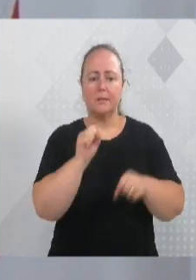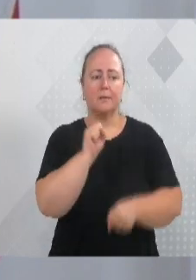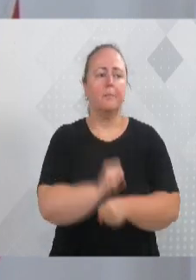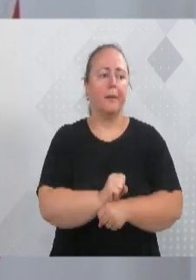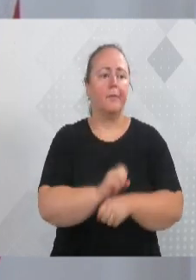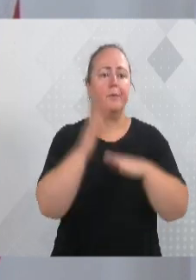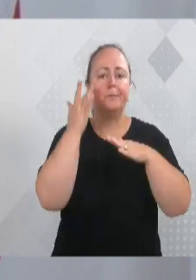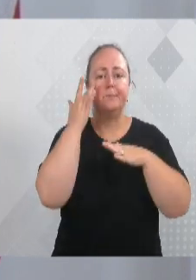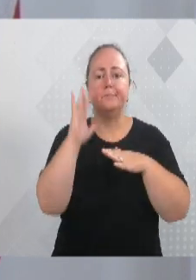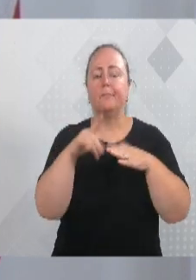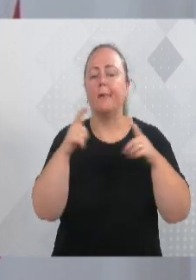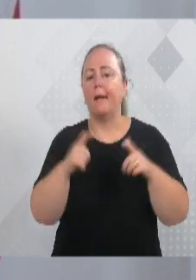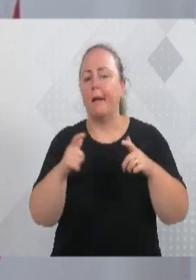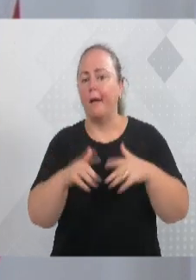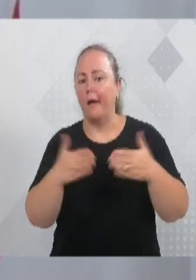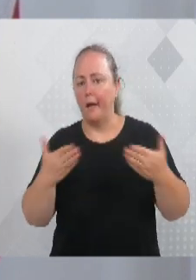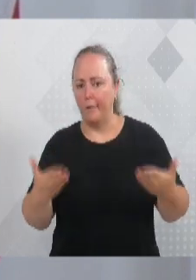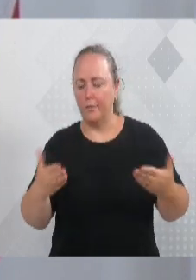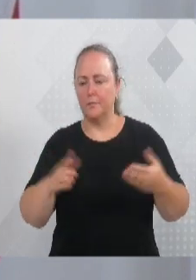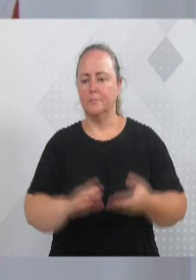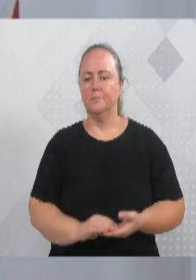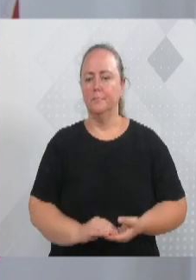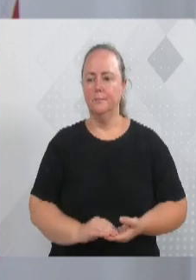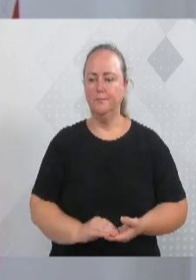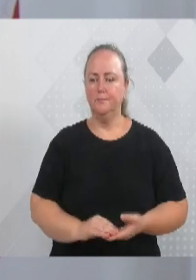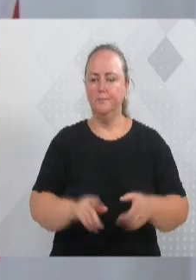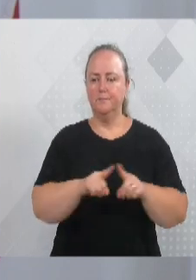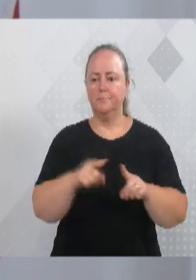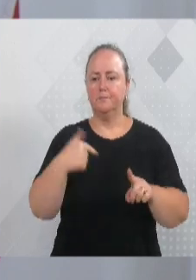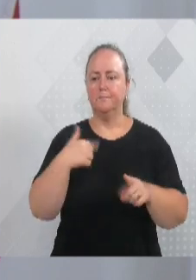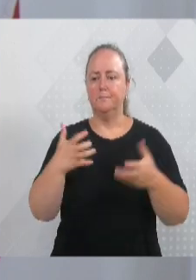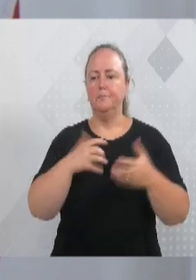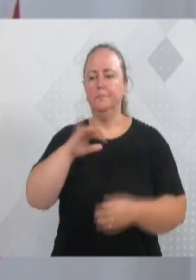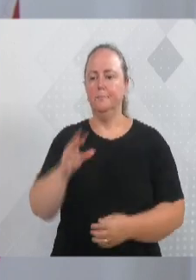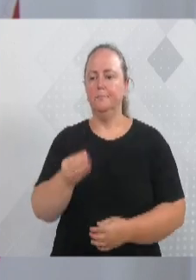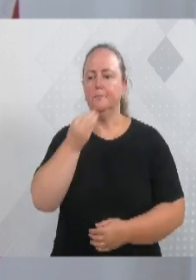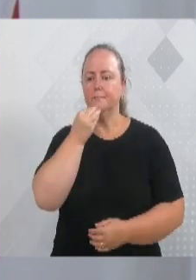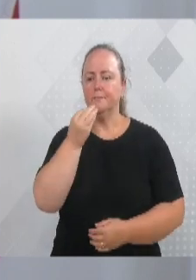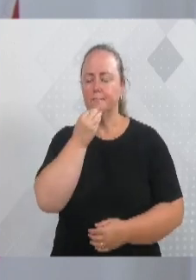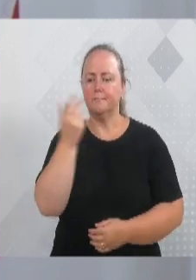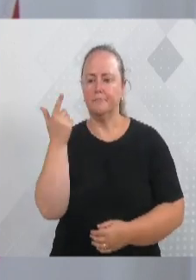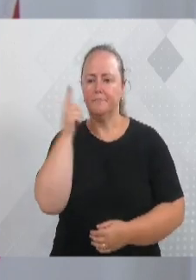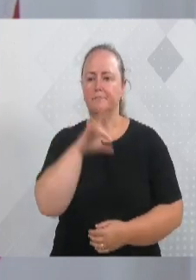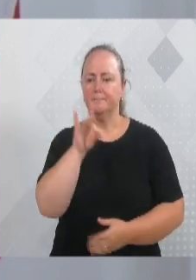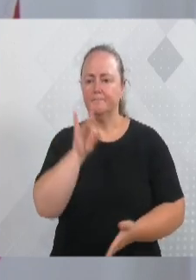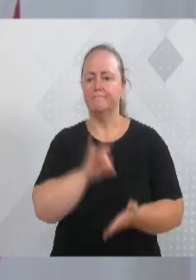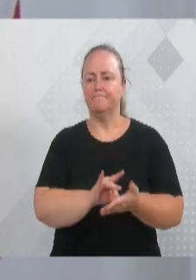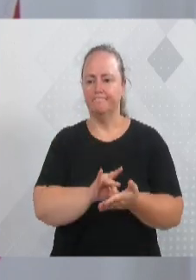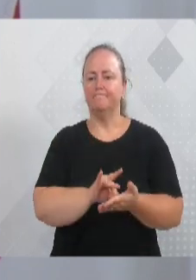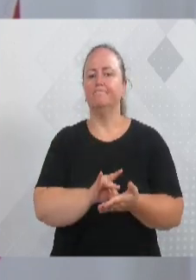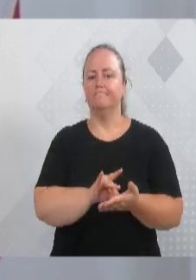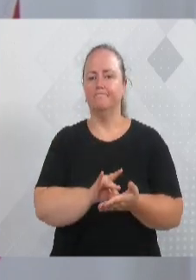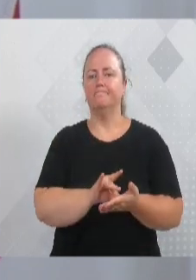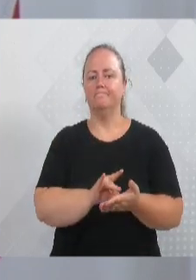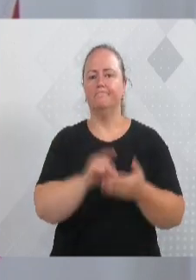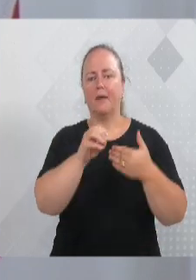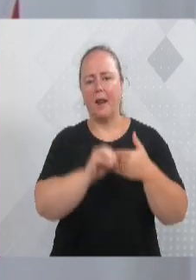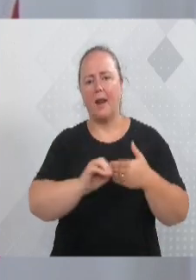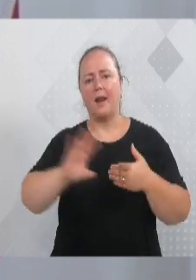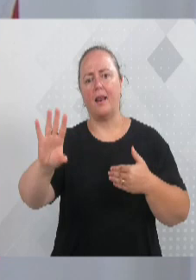não sei aonde mas mas eu gostaria de ter essa oportunidade de poder eh levar